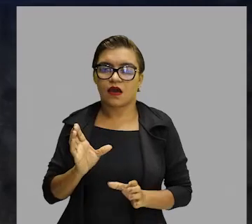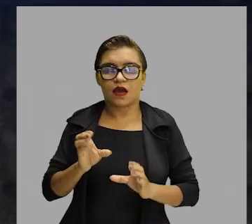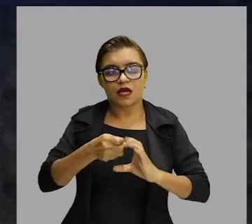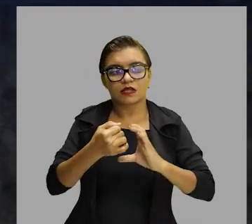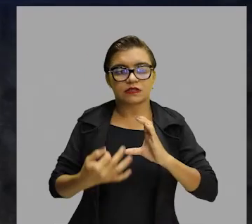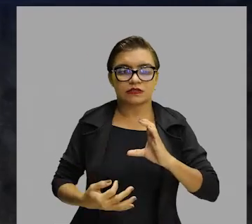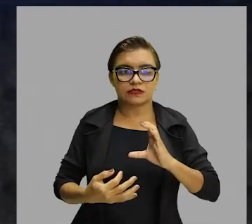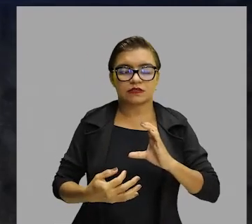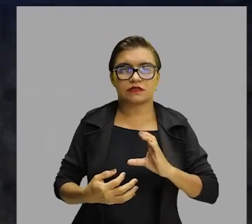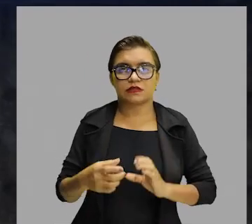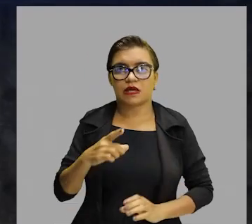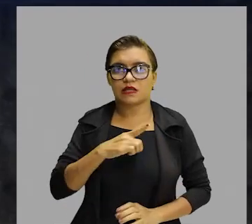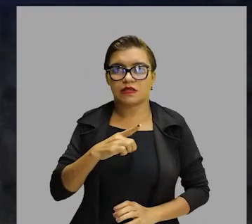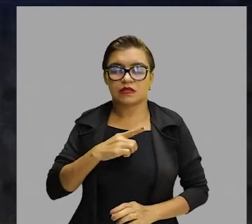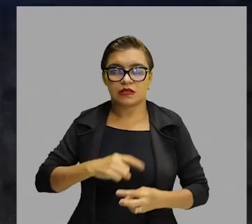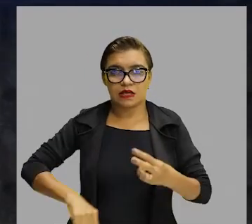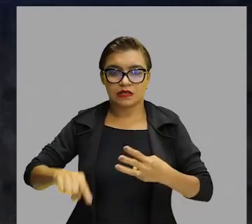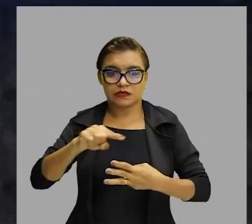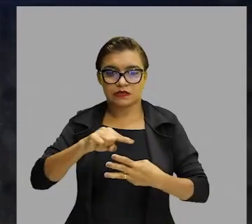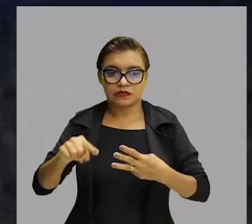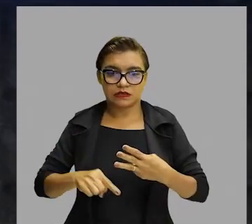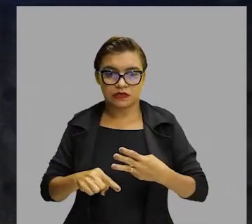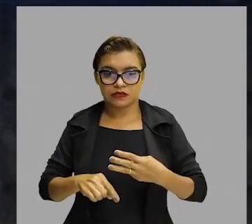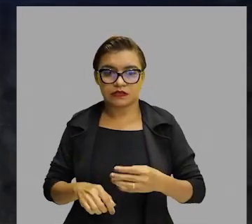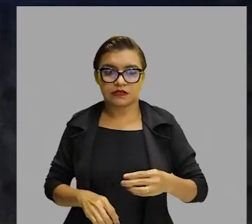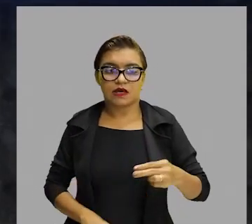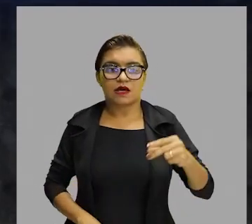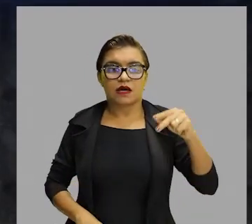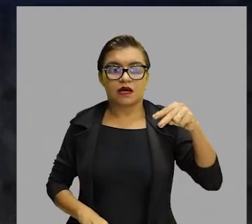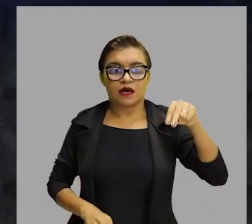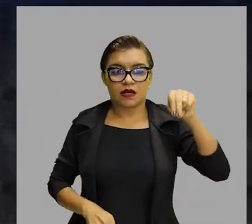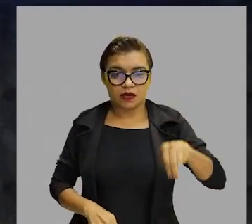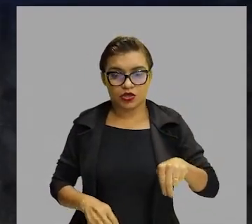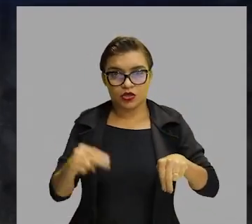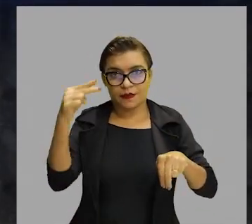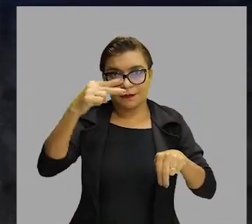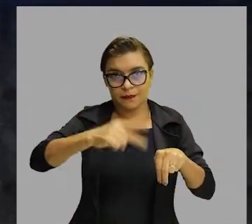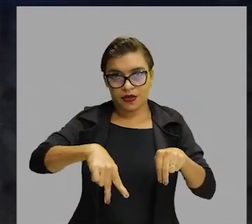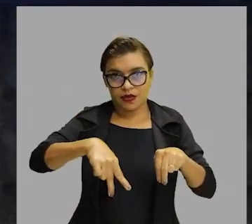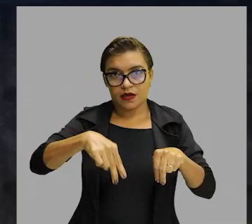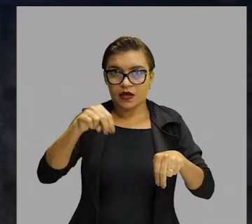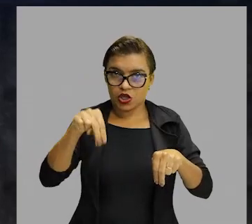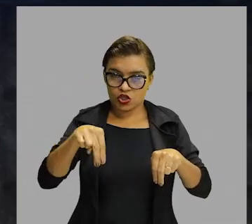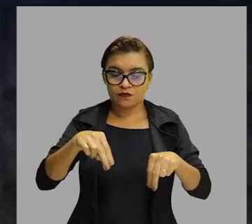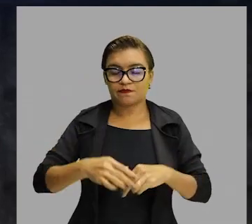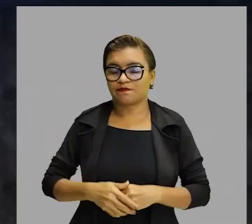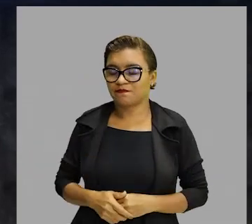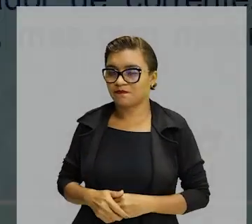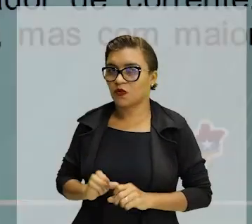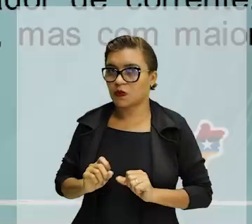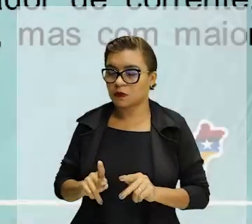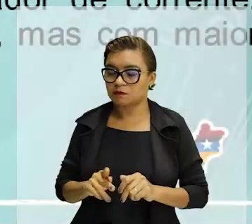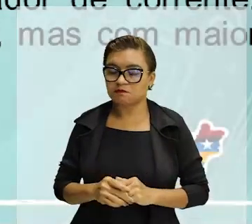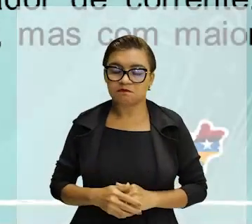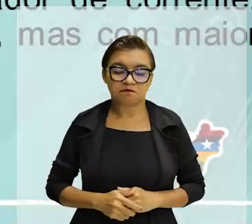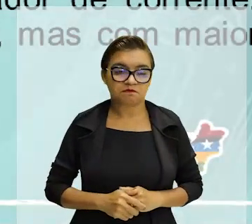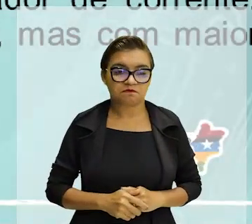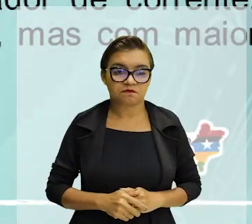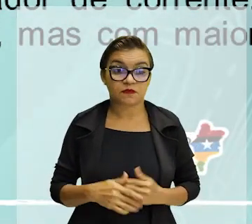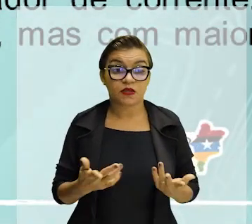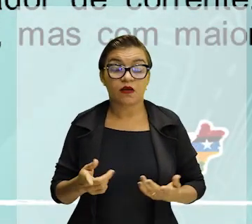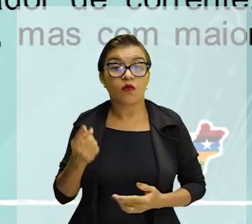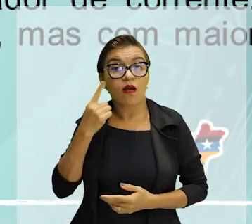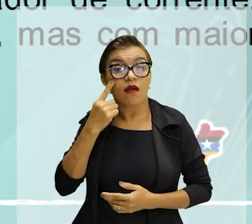esses três contatozinhos, ok? Em que nós podemos ter aí essa sequência. Então, os transistores